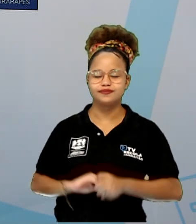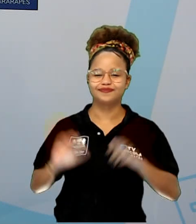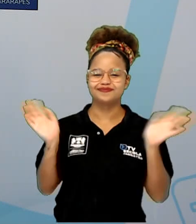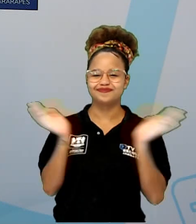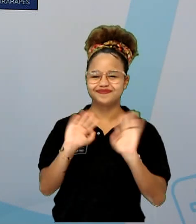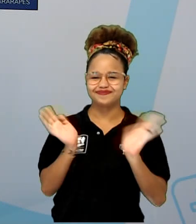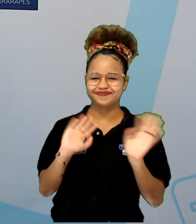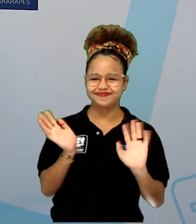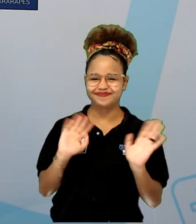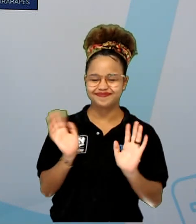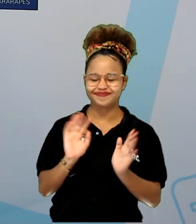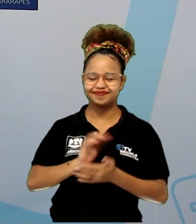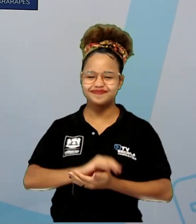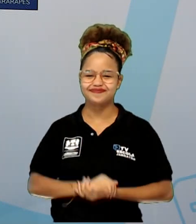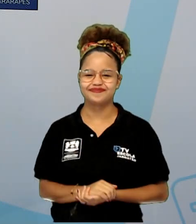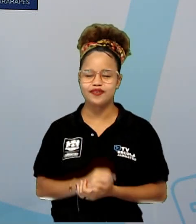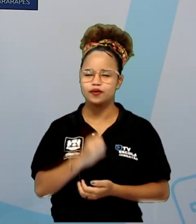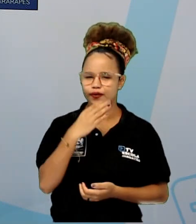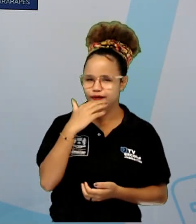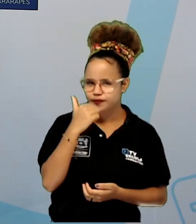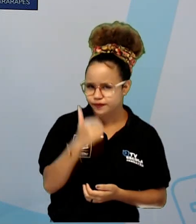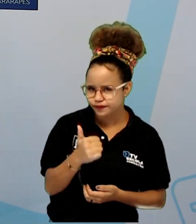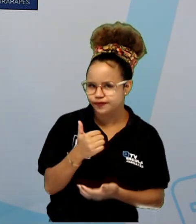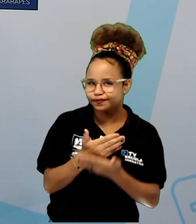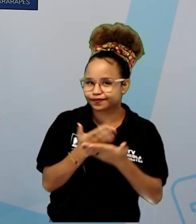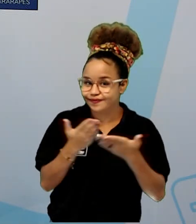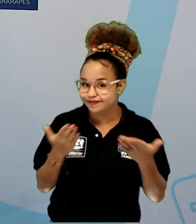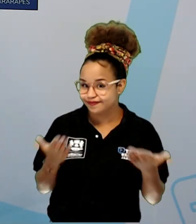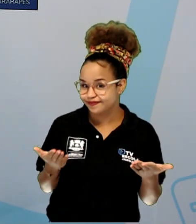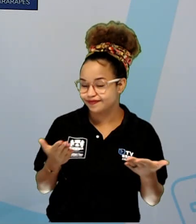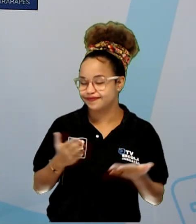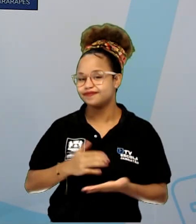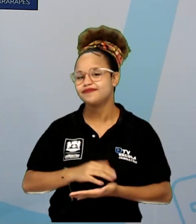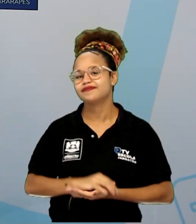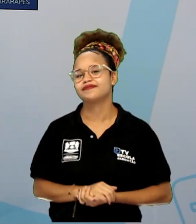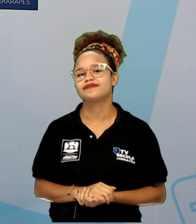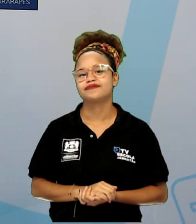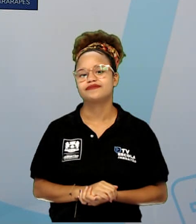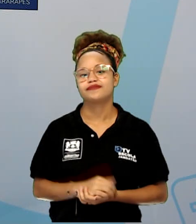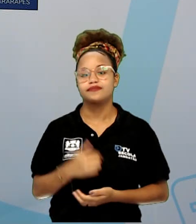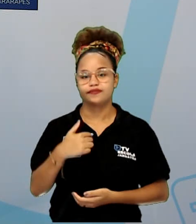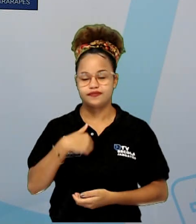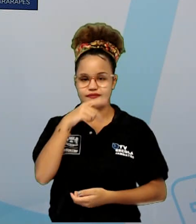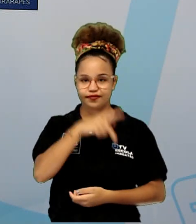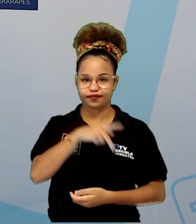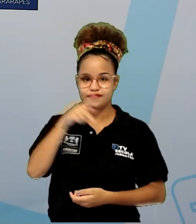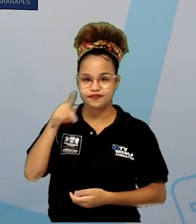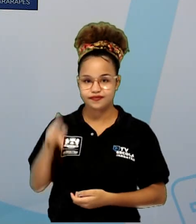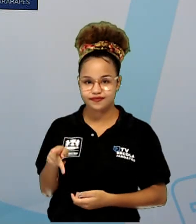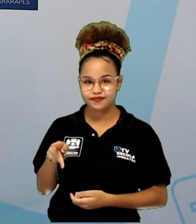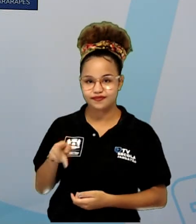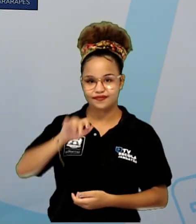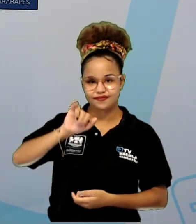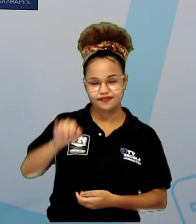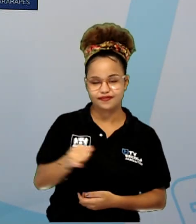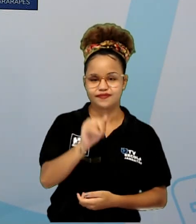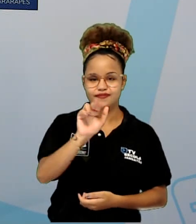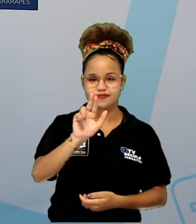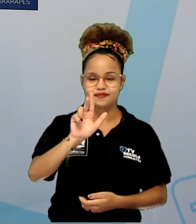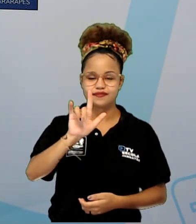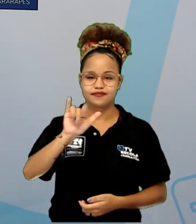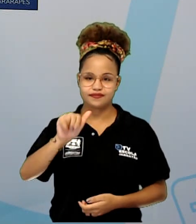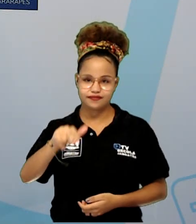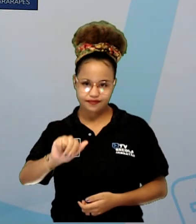Olá, crianças! Tudo bem? Tudo joinha, joinha? Eu sou a professora